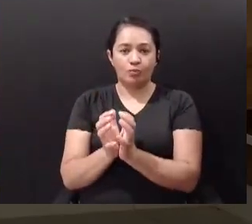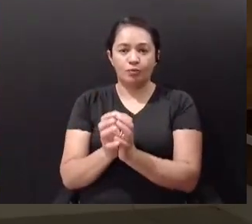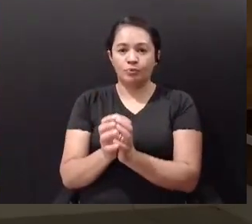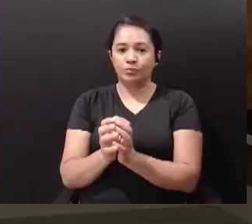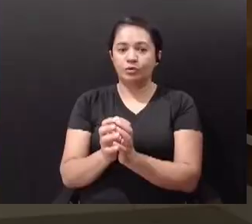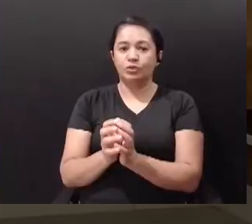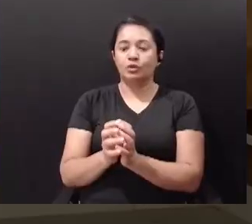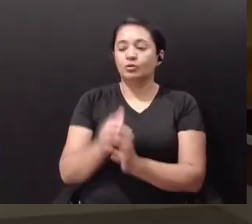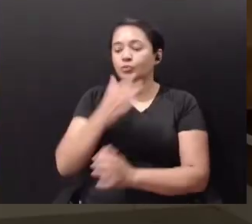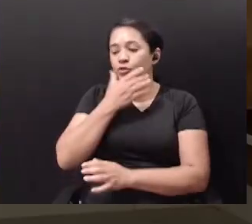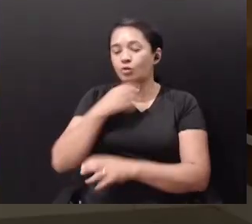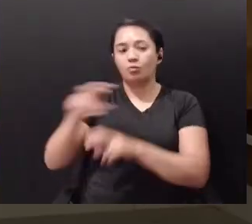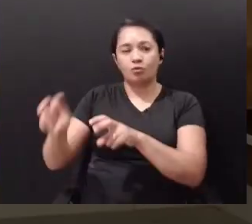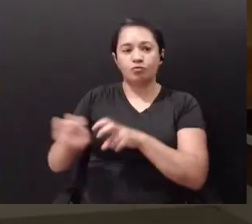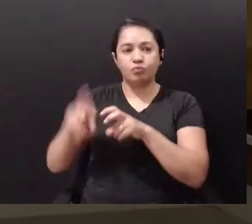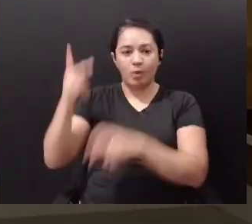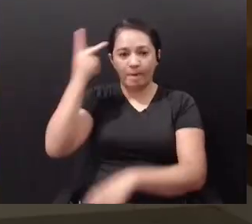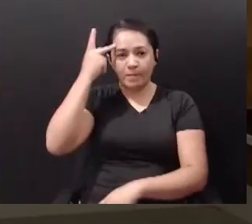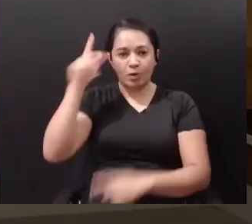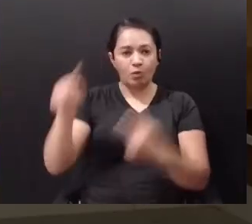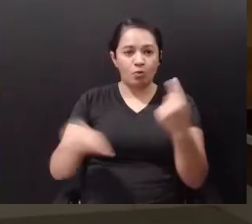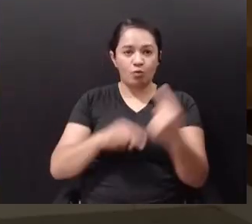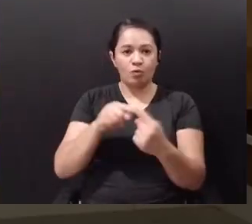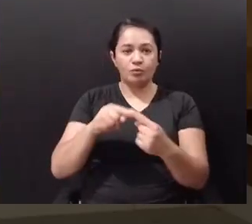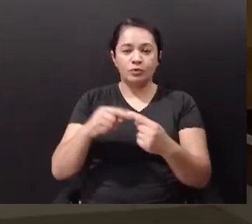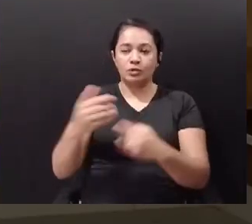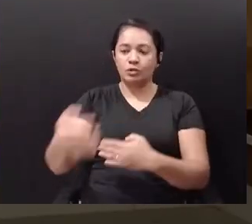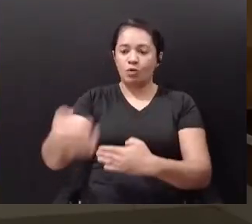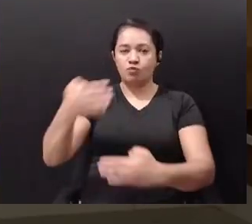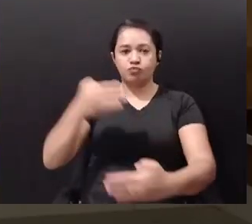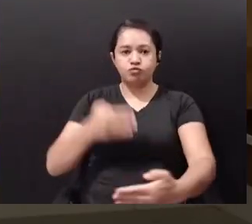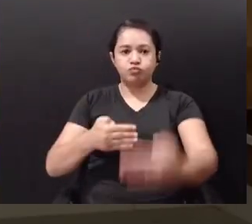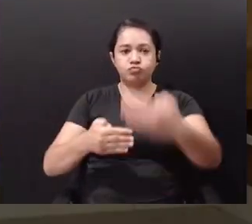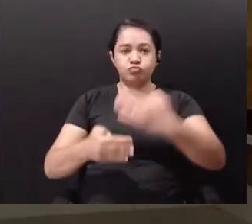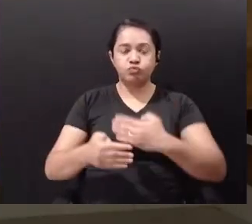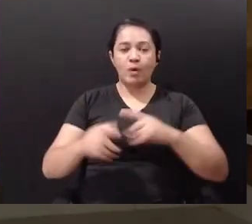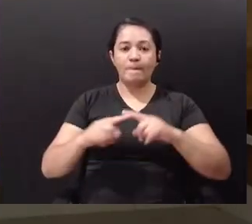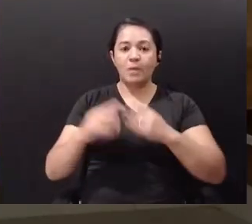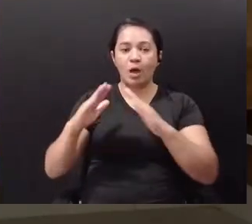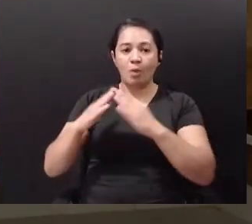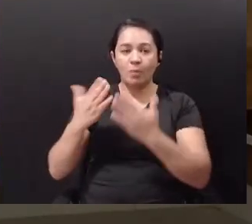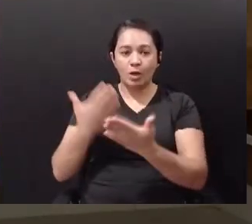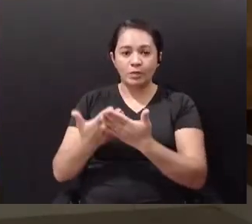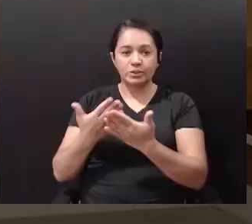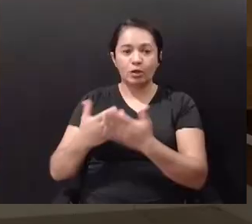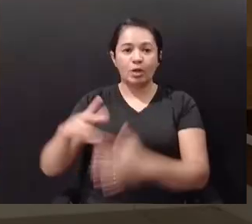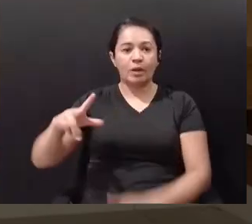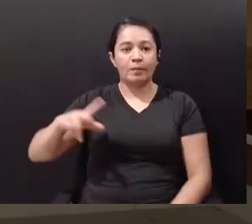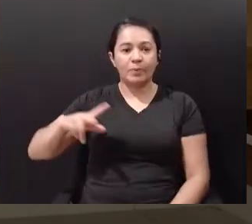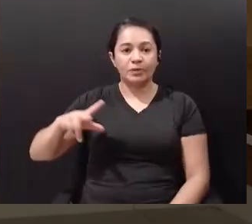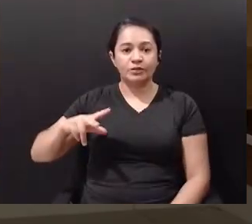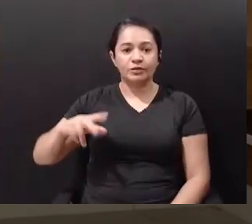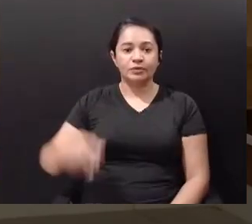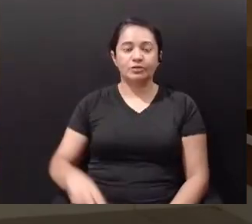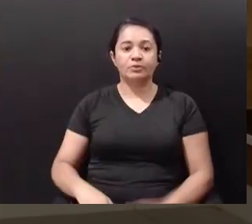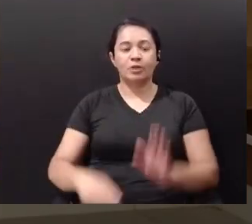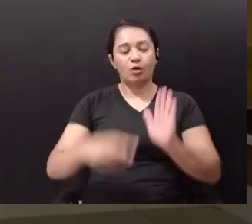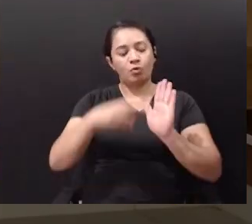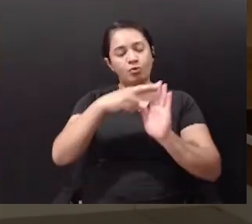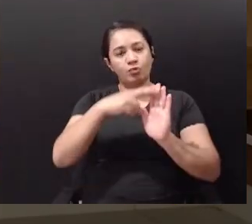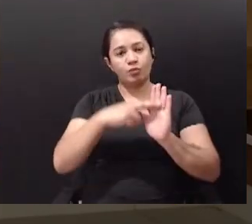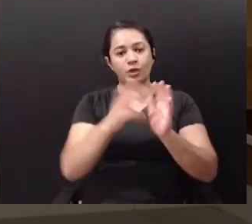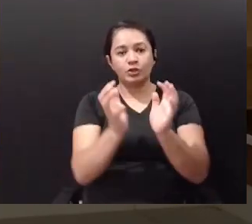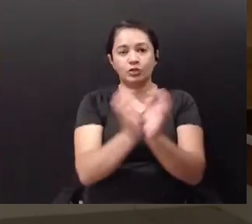com ideais muito progressistas, mas ela era uma escola particular. Relatório da Comissão de Justiça da